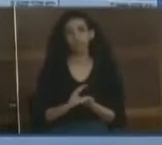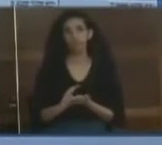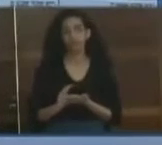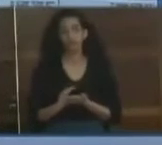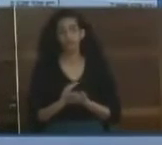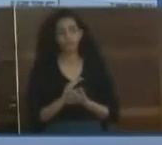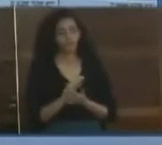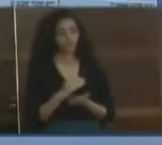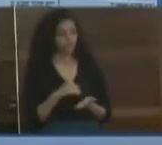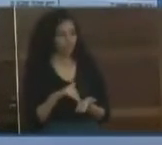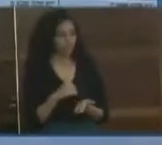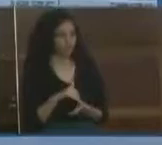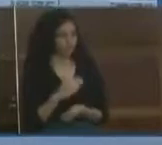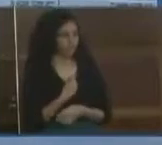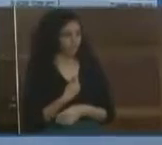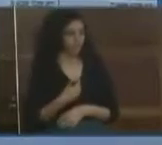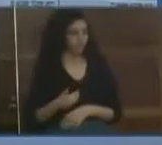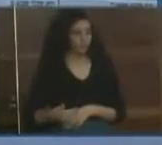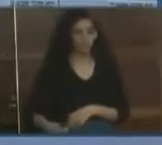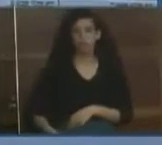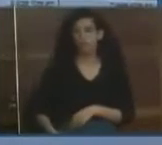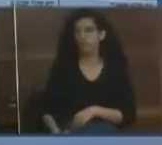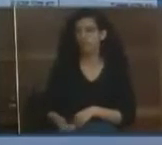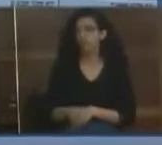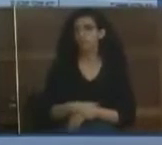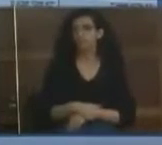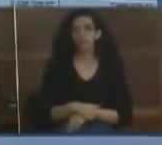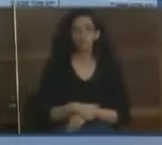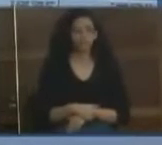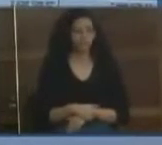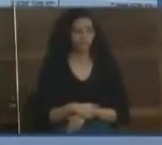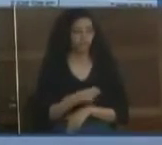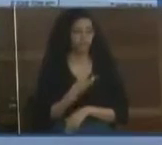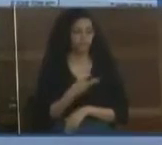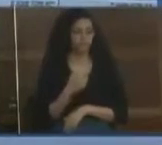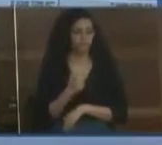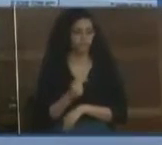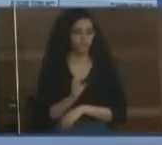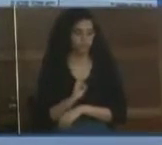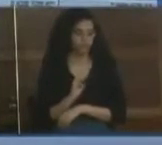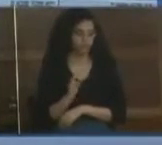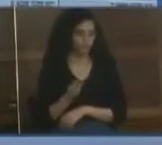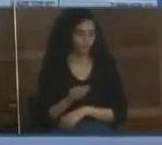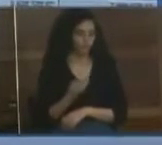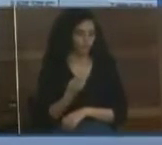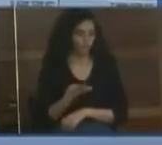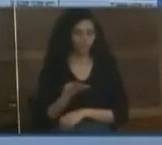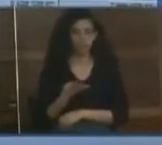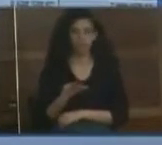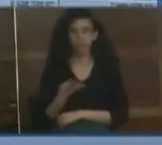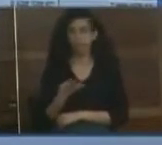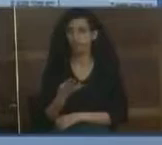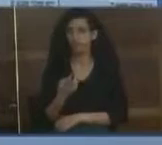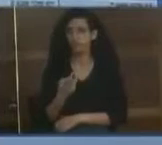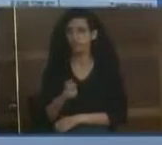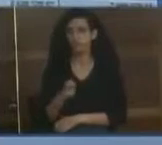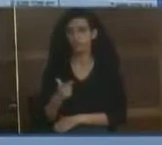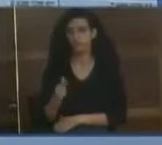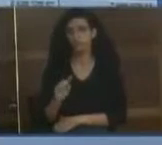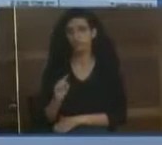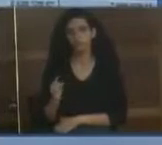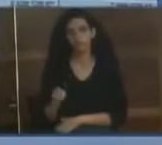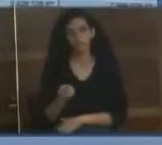atualizada secretaria de governo e relações institucionais 37 milhões 452-d